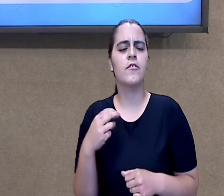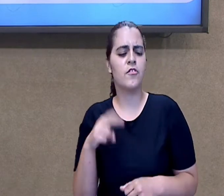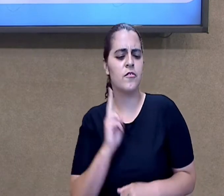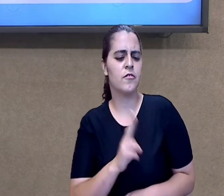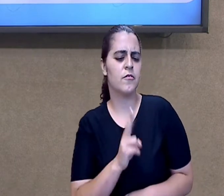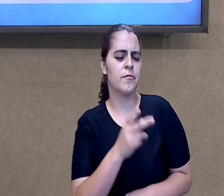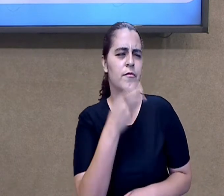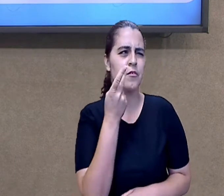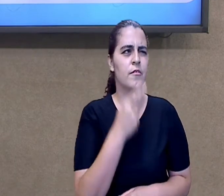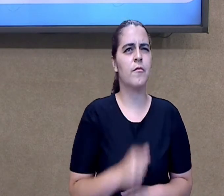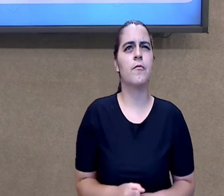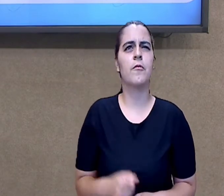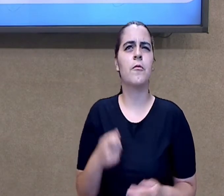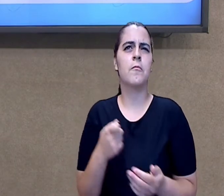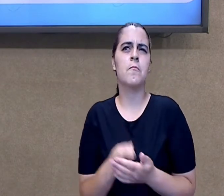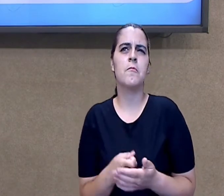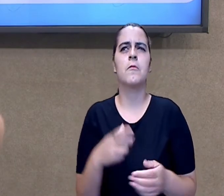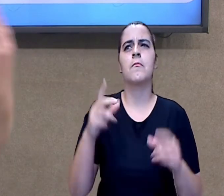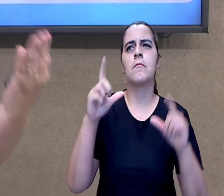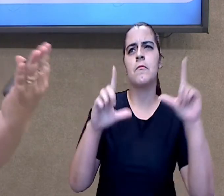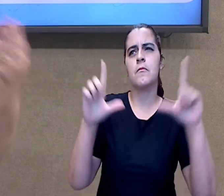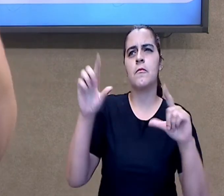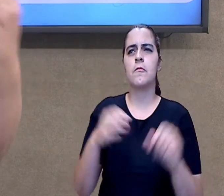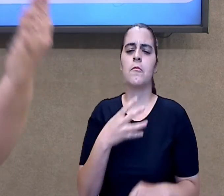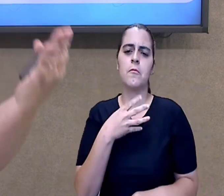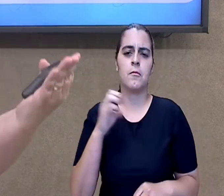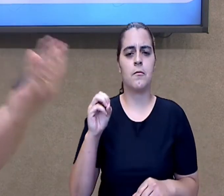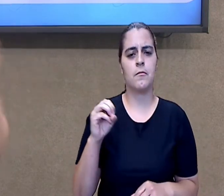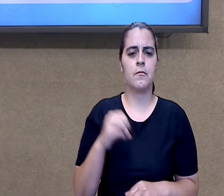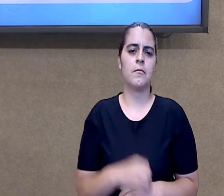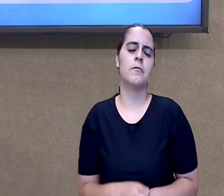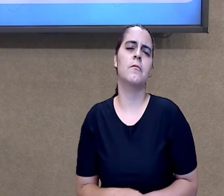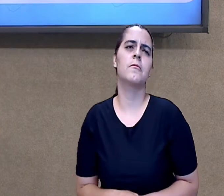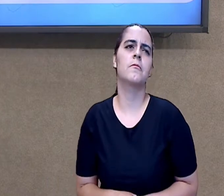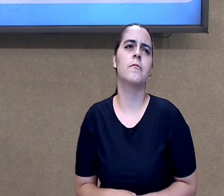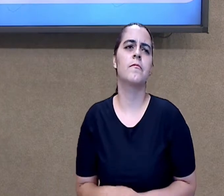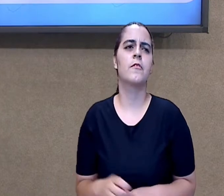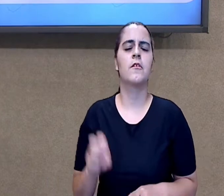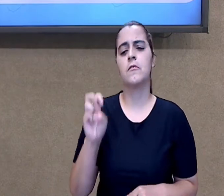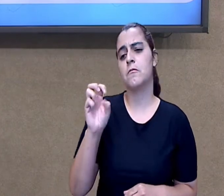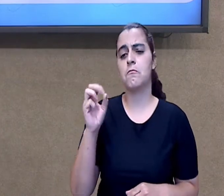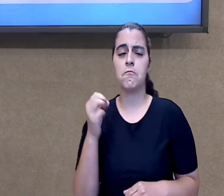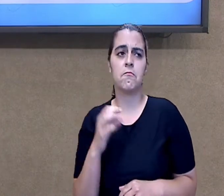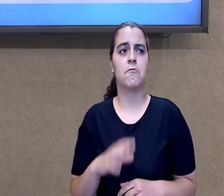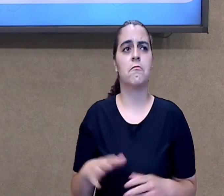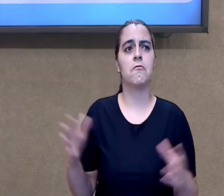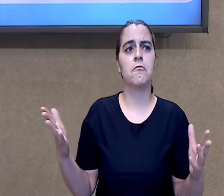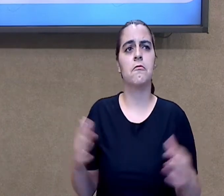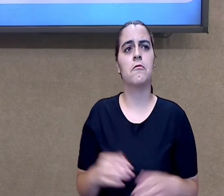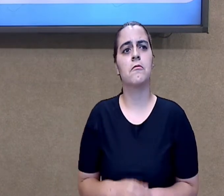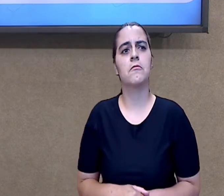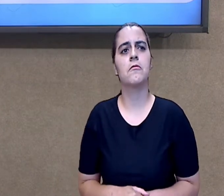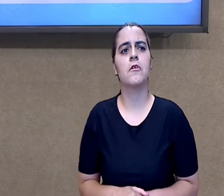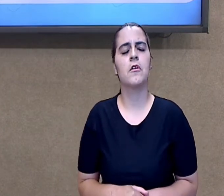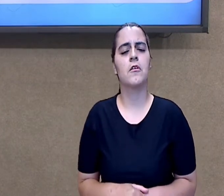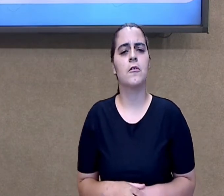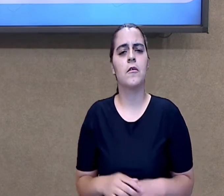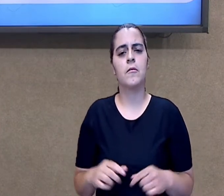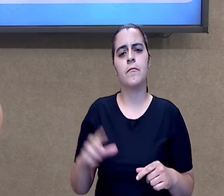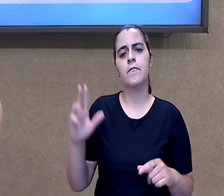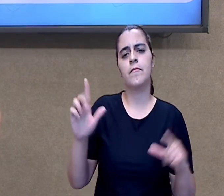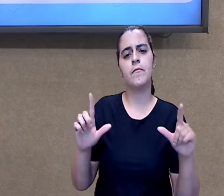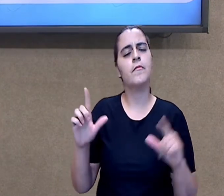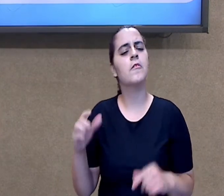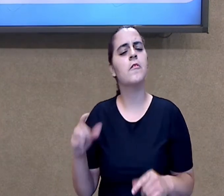sempre fala, eu vou comprar uma TV 40 polegadas, 50 polegadas. Então a